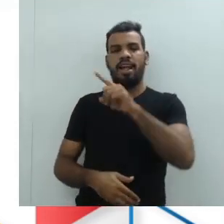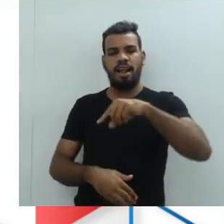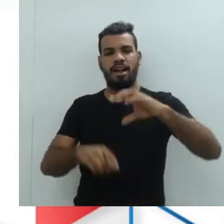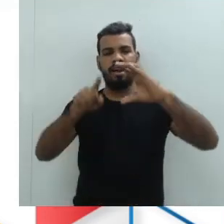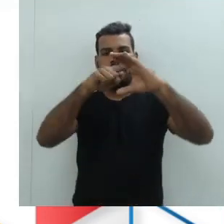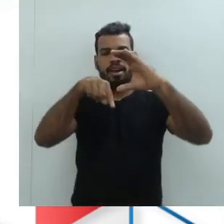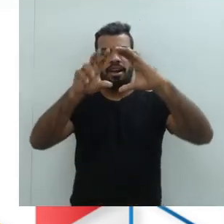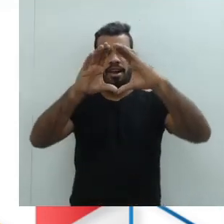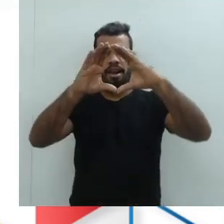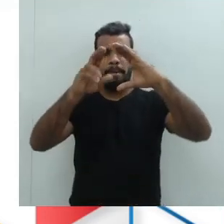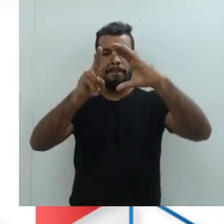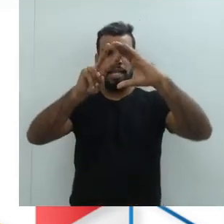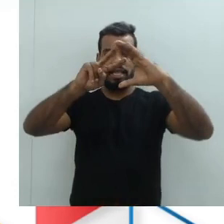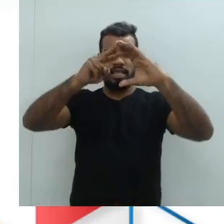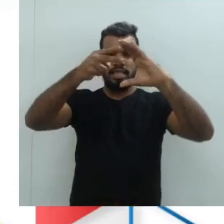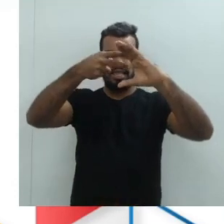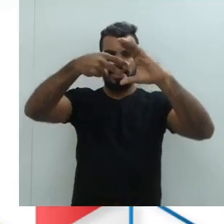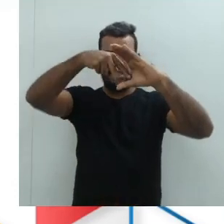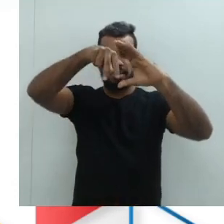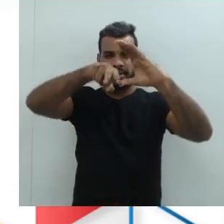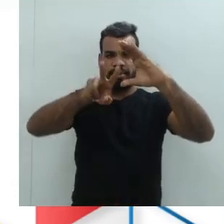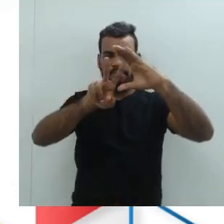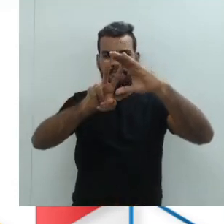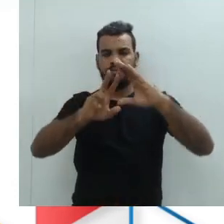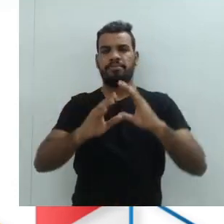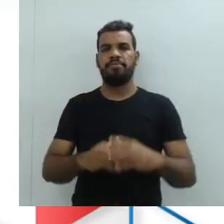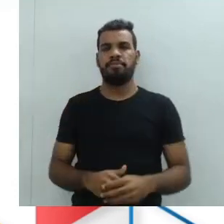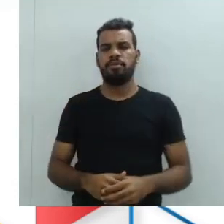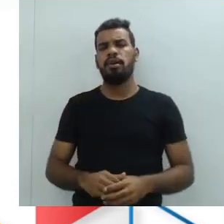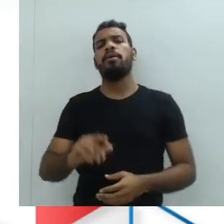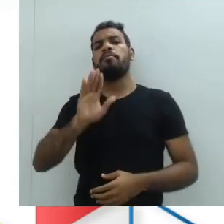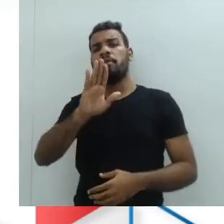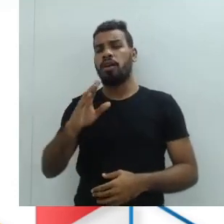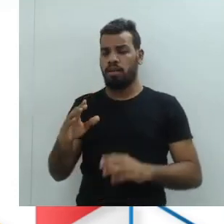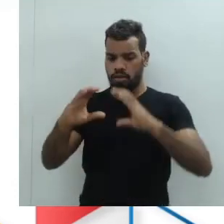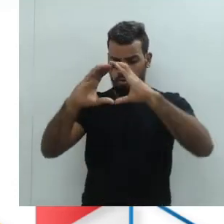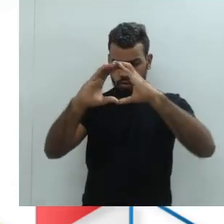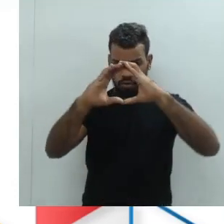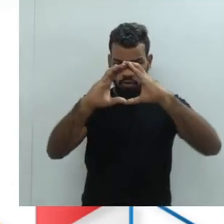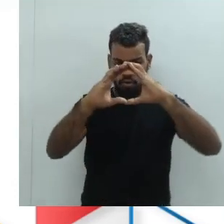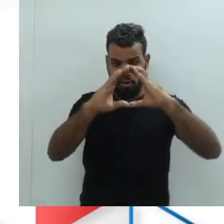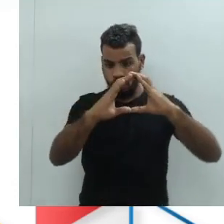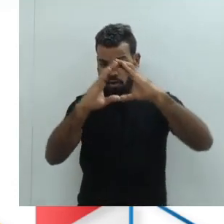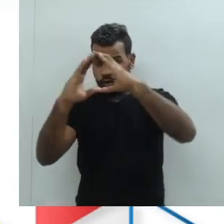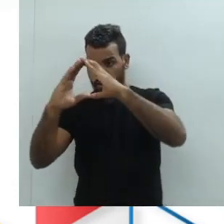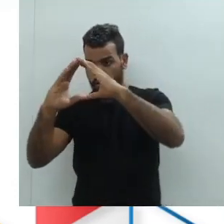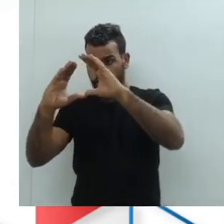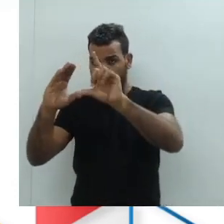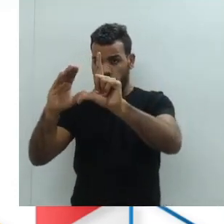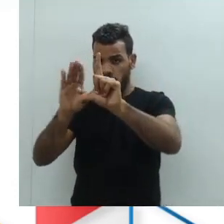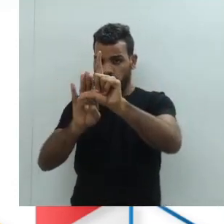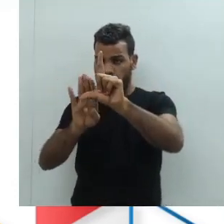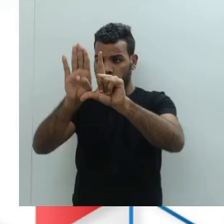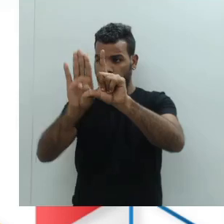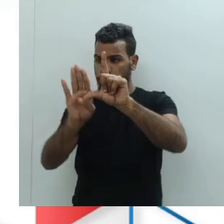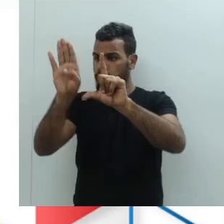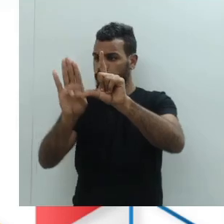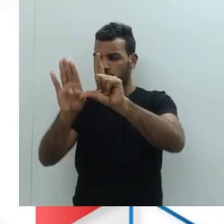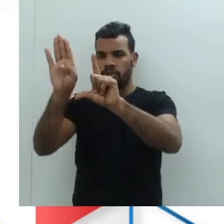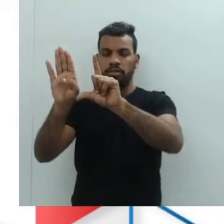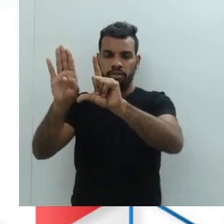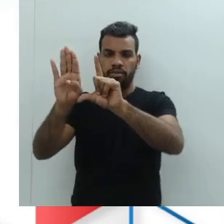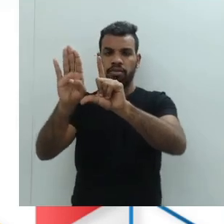pizza. Mas se você olhar para o seu lado direito da tela, tem o gráfico que a gente chama de gráfico de coluna. Por quê? Porque tem